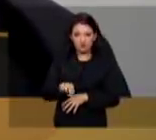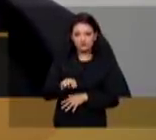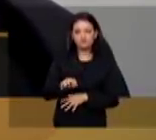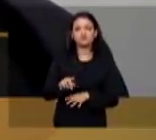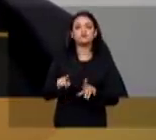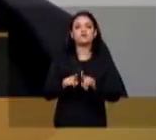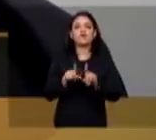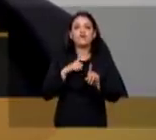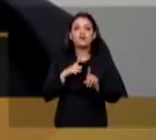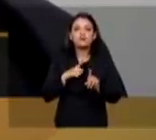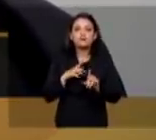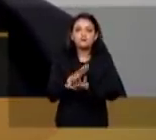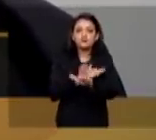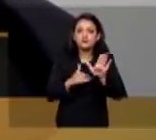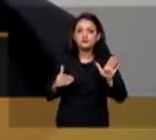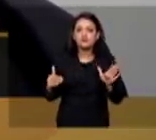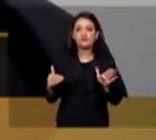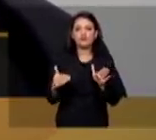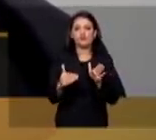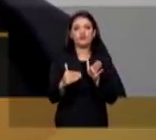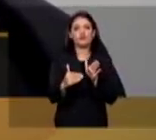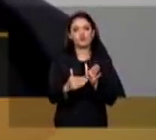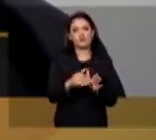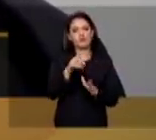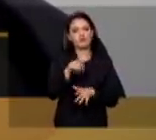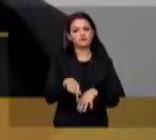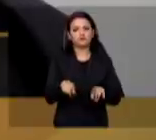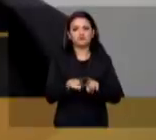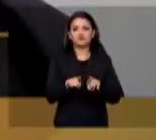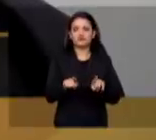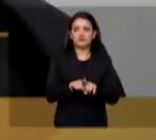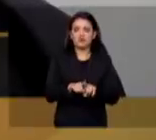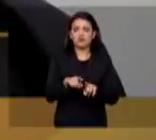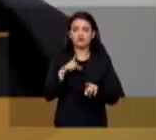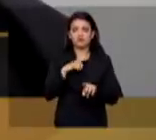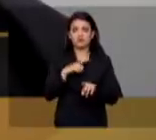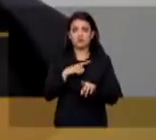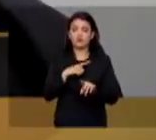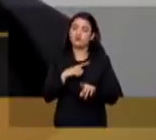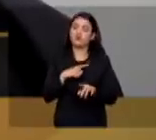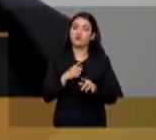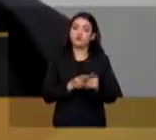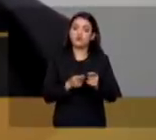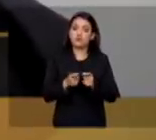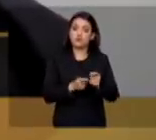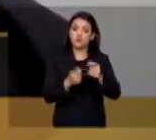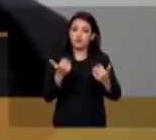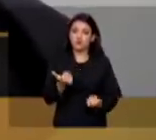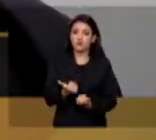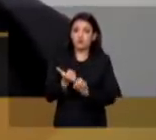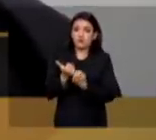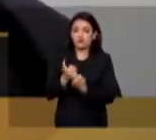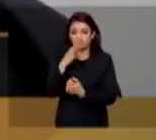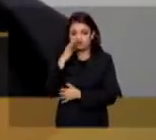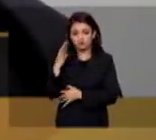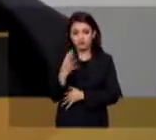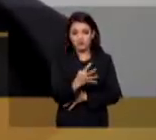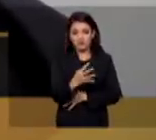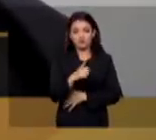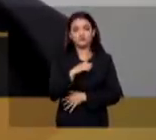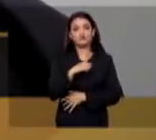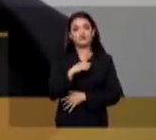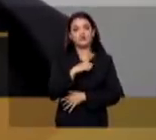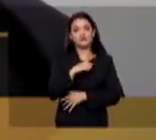Order, todos em pleno domínio de disposição do assistente da acusação, suposta vítima, Brad